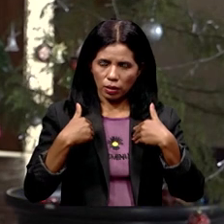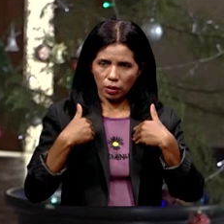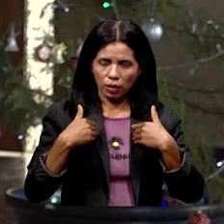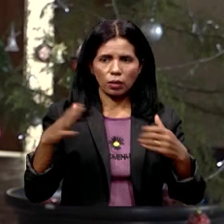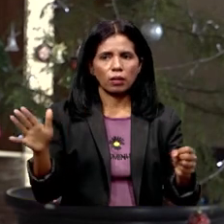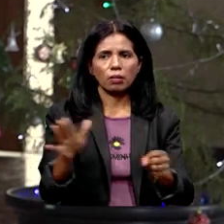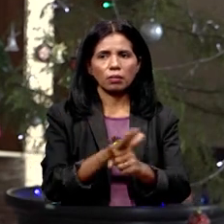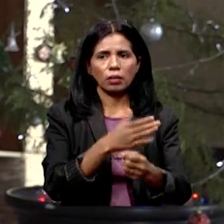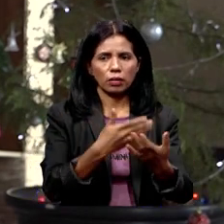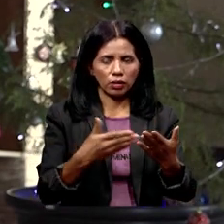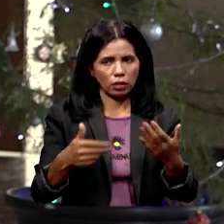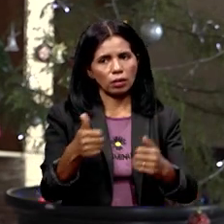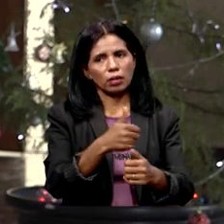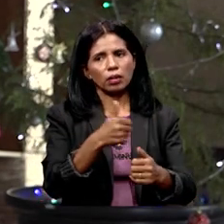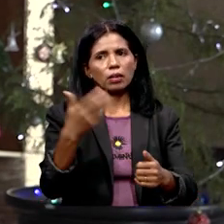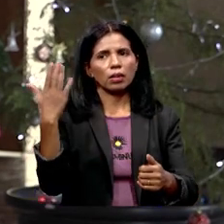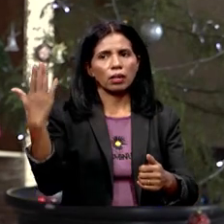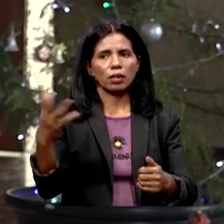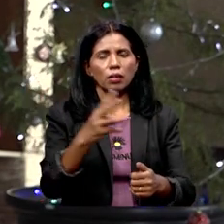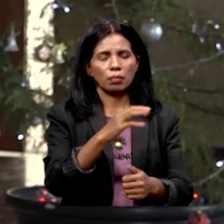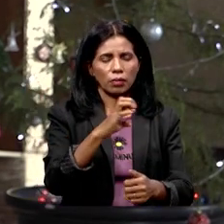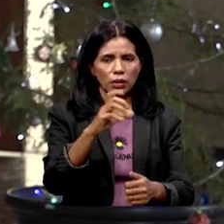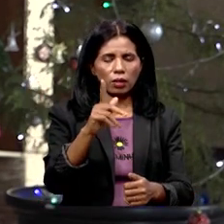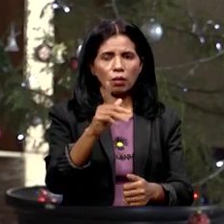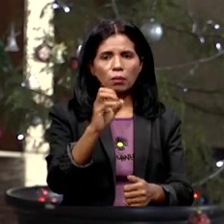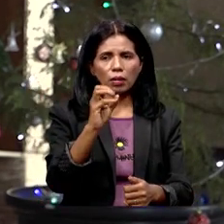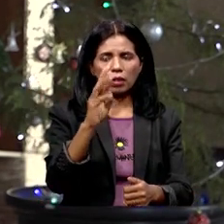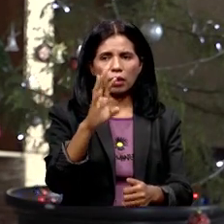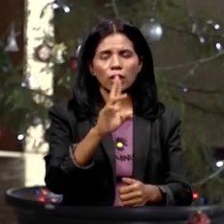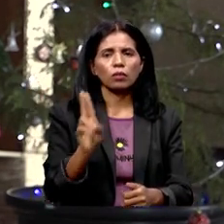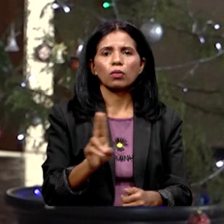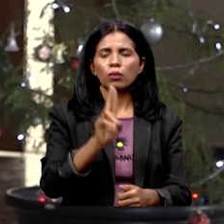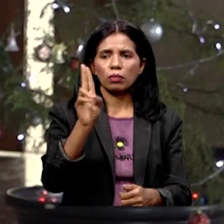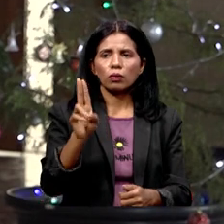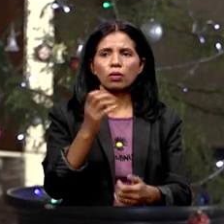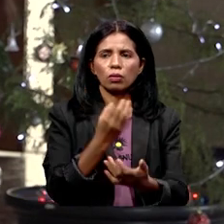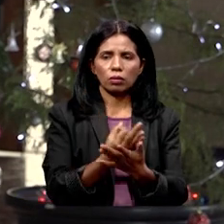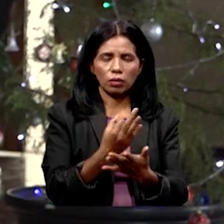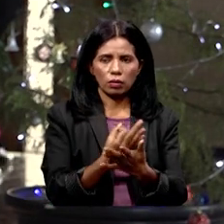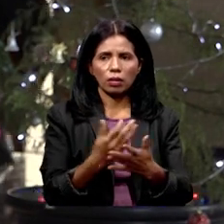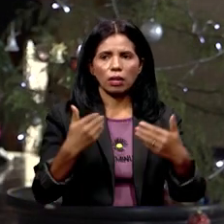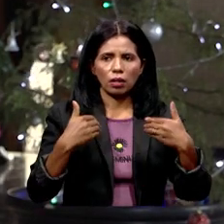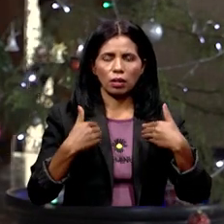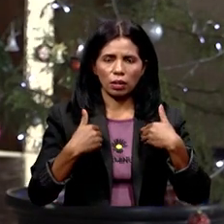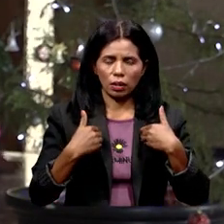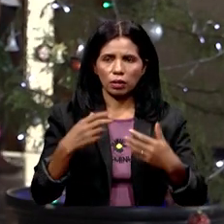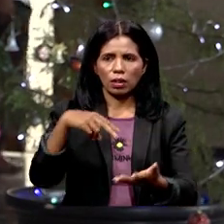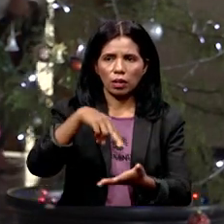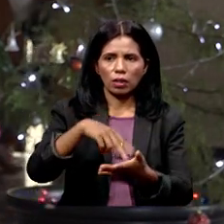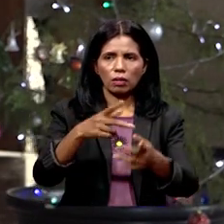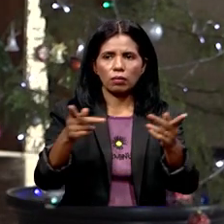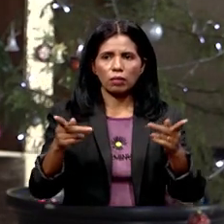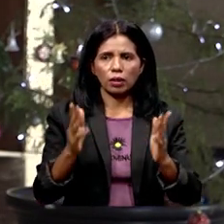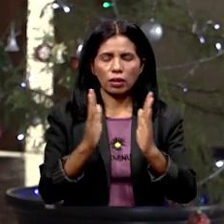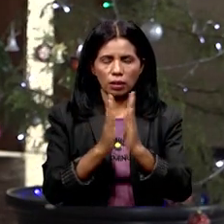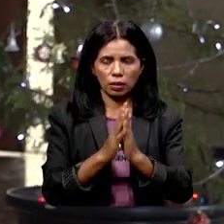completa fasilidade balu iha Mother Mary Home Care atu uja osang ne be mak iha atu hari Fatin Reza